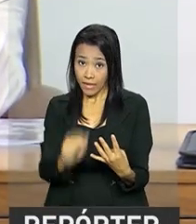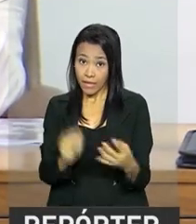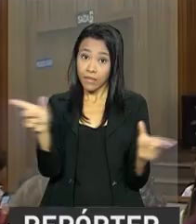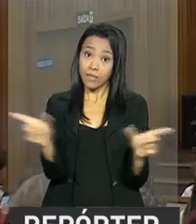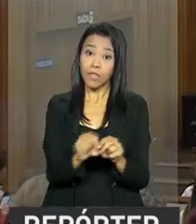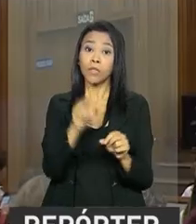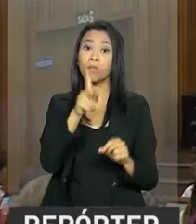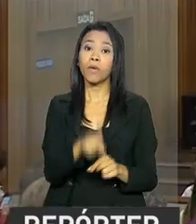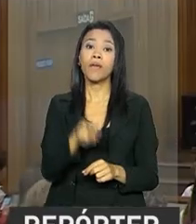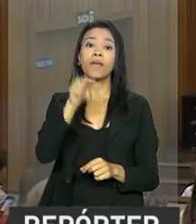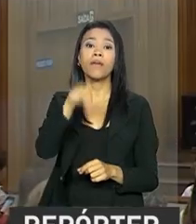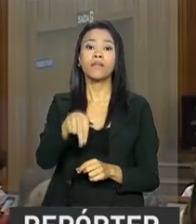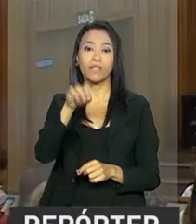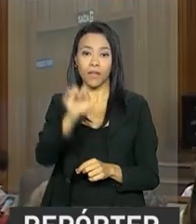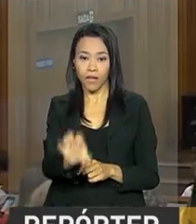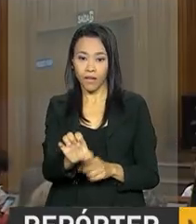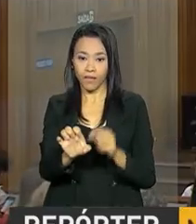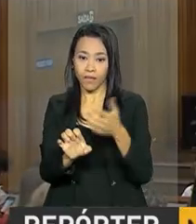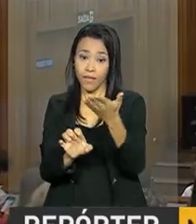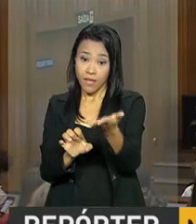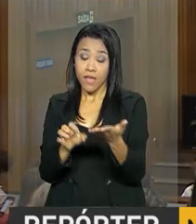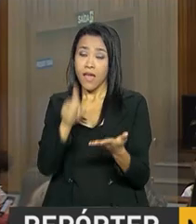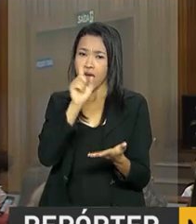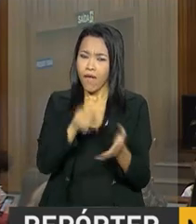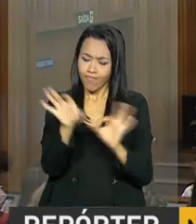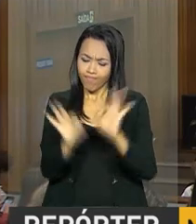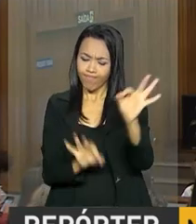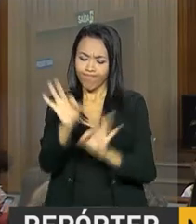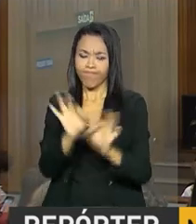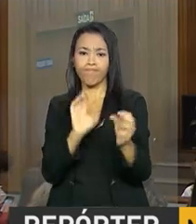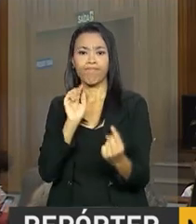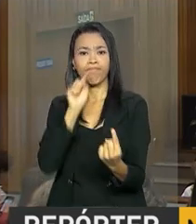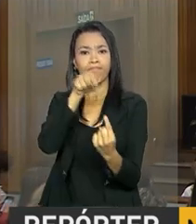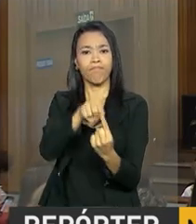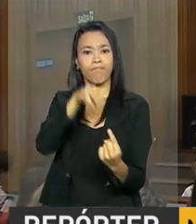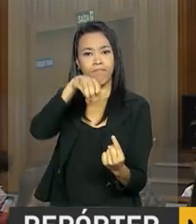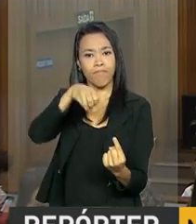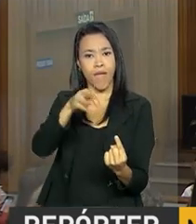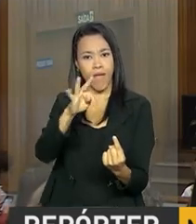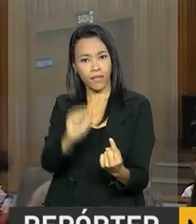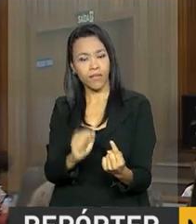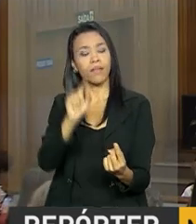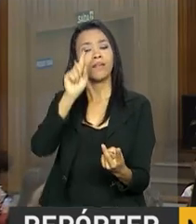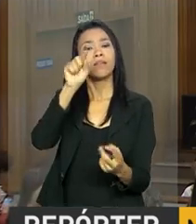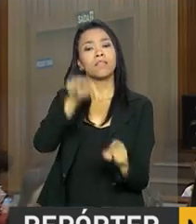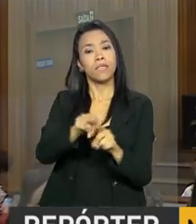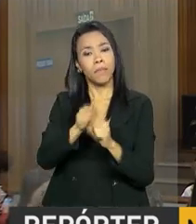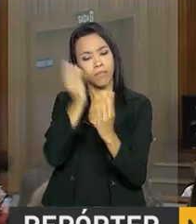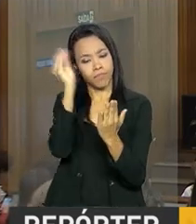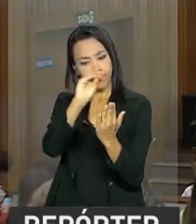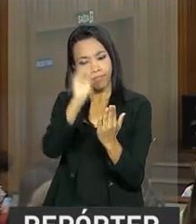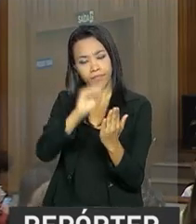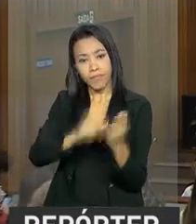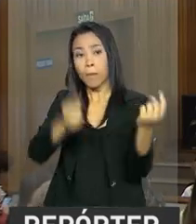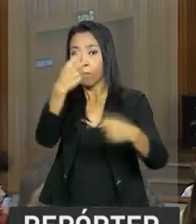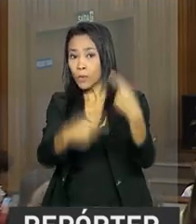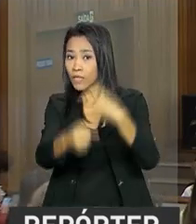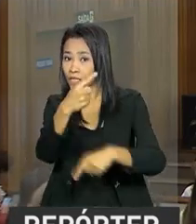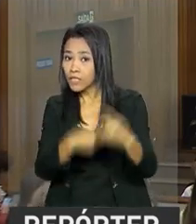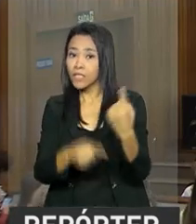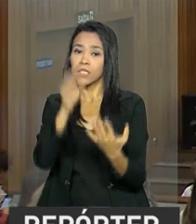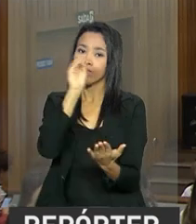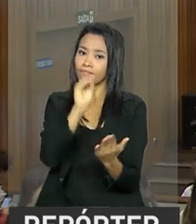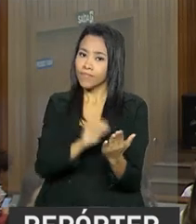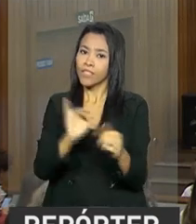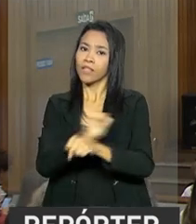do plano o plano nacional de educação traça metas e estratégias de política educacional para os próximos 10 anos